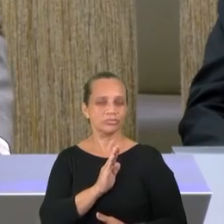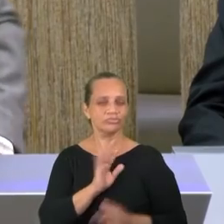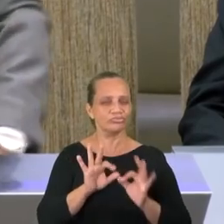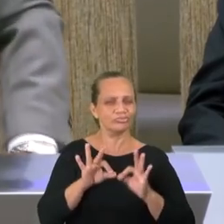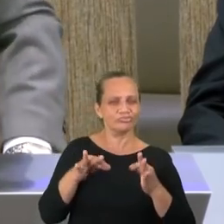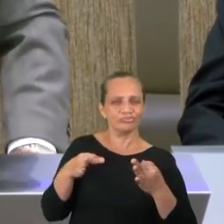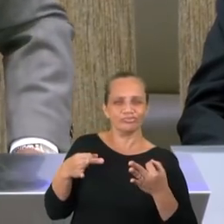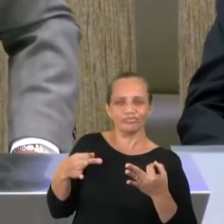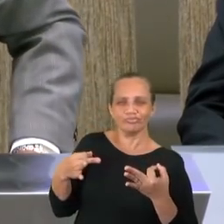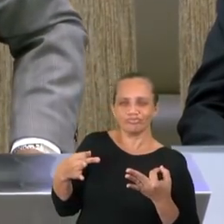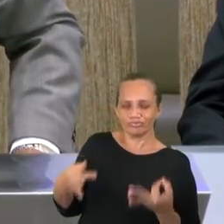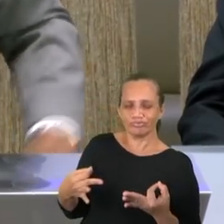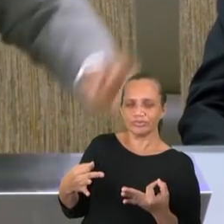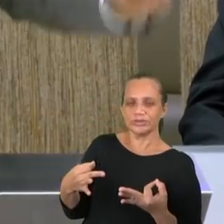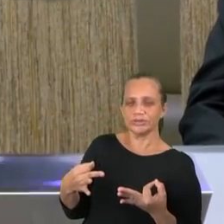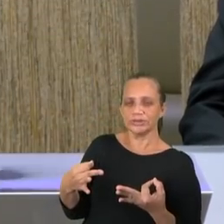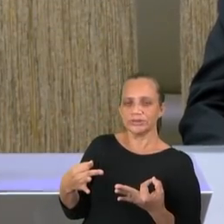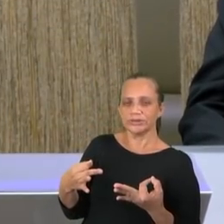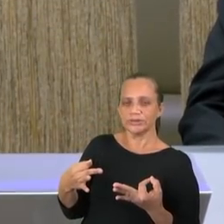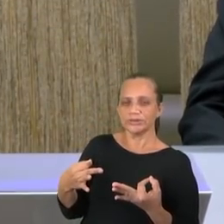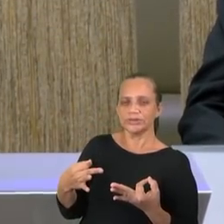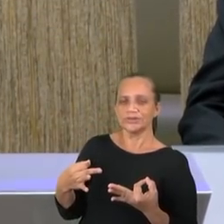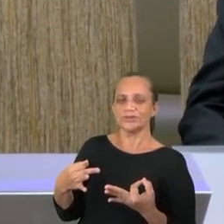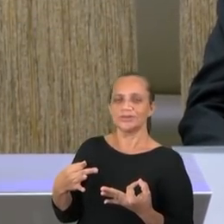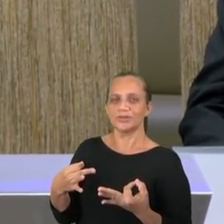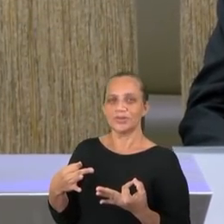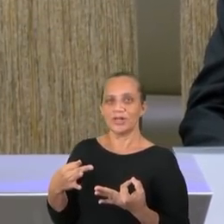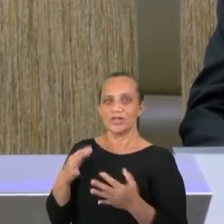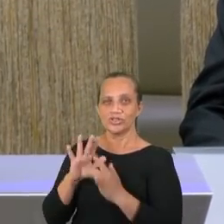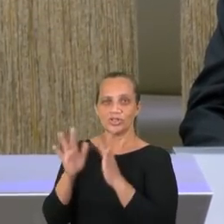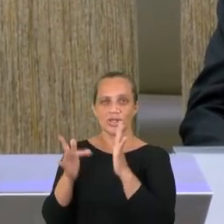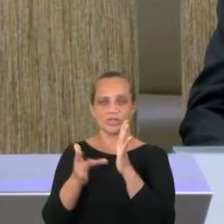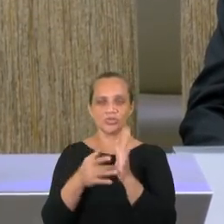e contrito, não